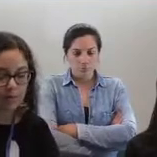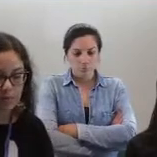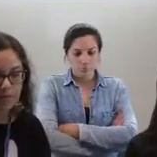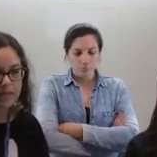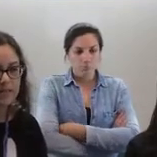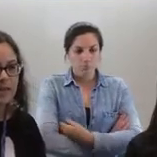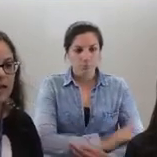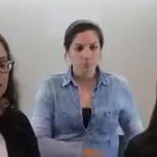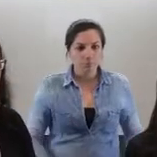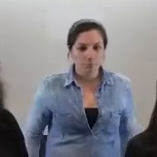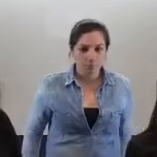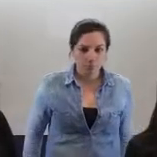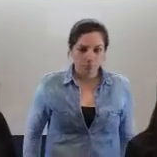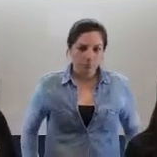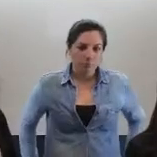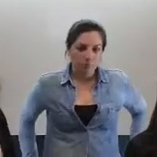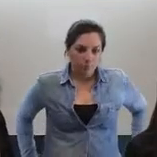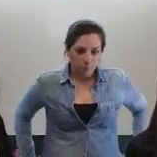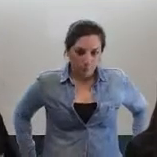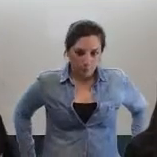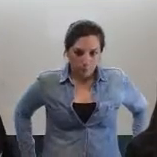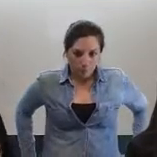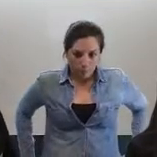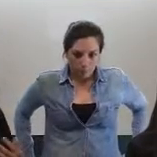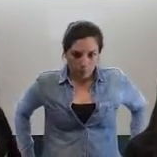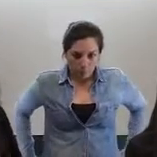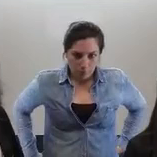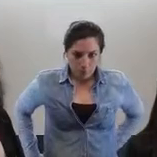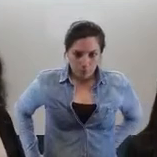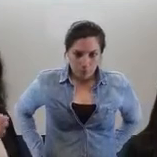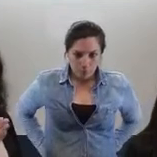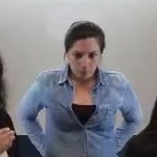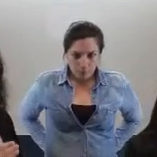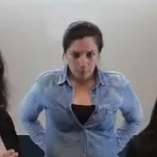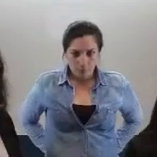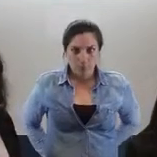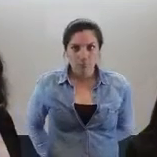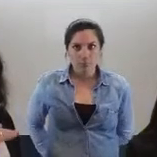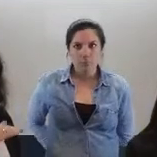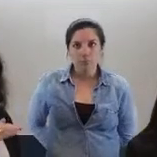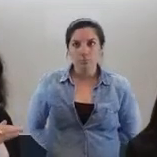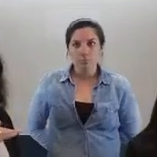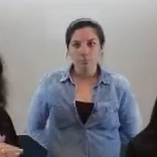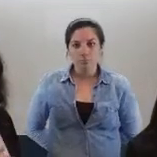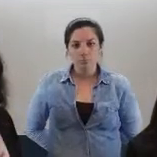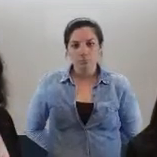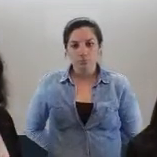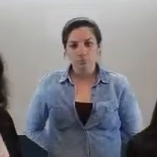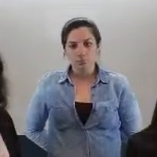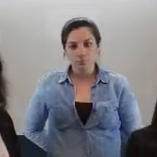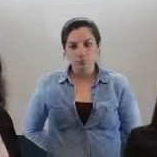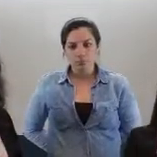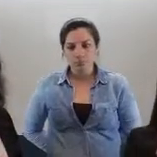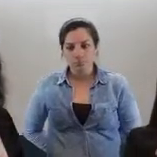Então, eu posso pesquisar ali dentro do livro para ver o que tem de bibliográfica, que ela vai me dar as páginas ali, que vão elencar as páginas